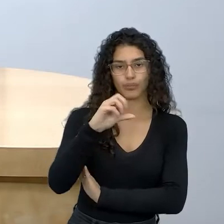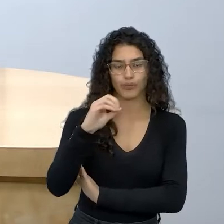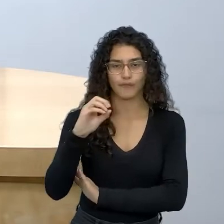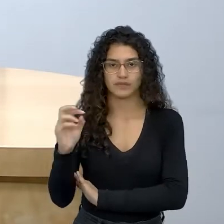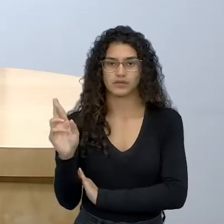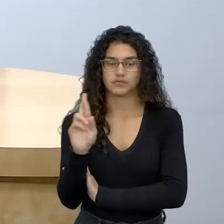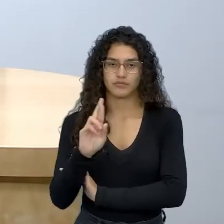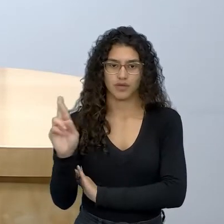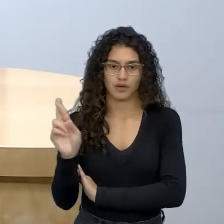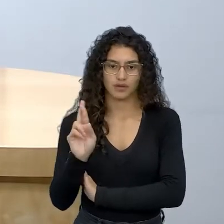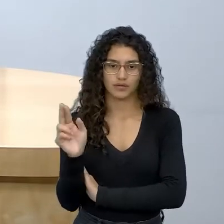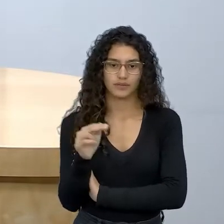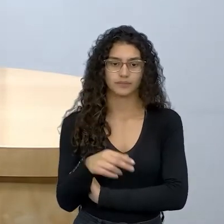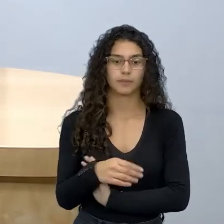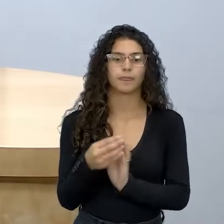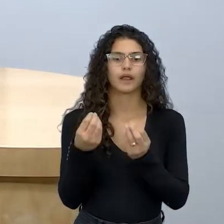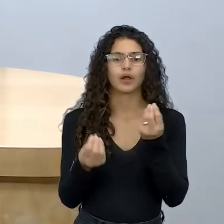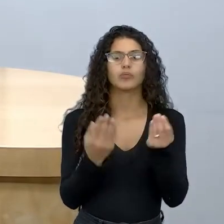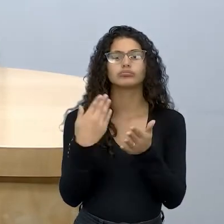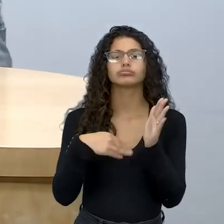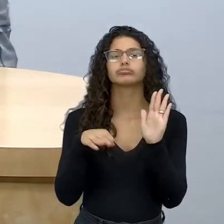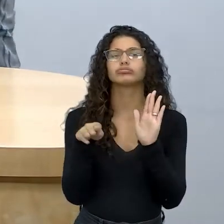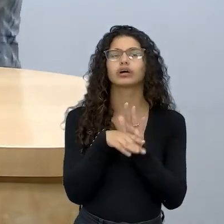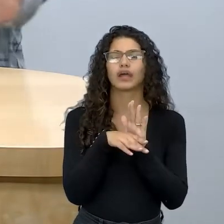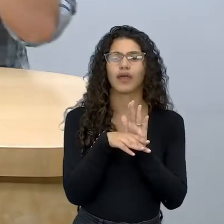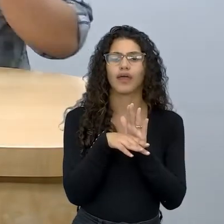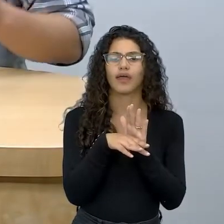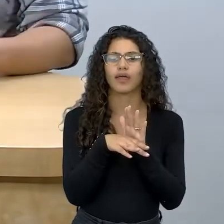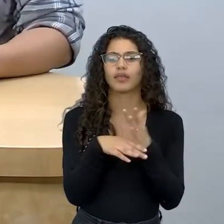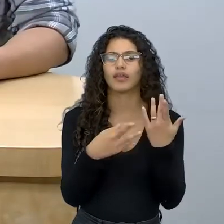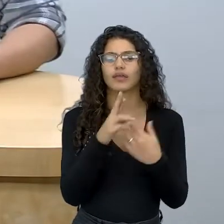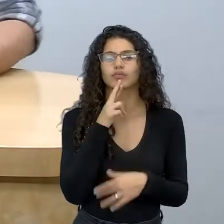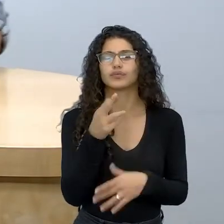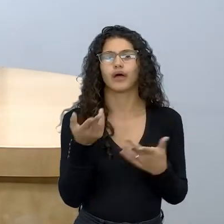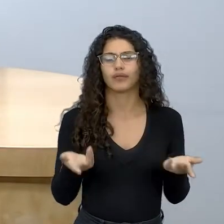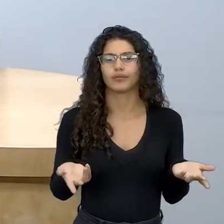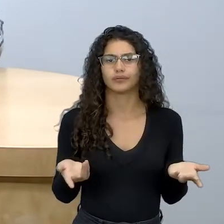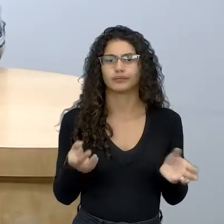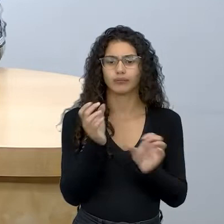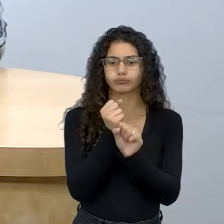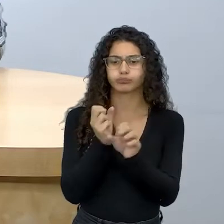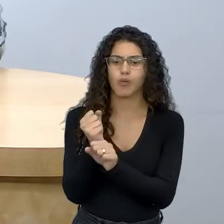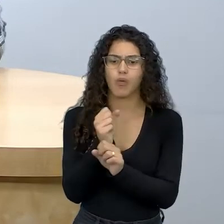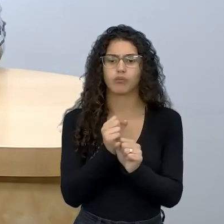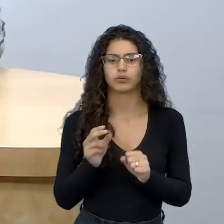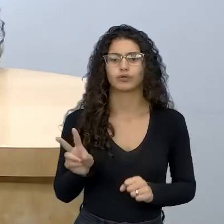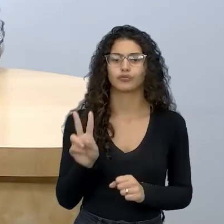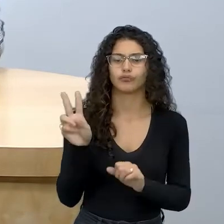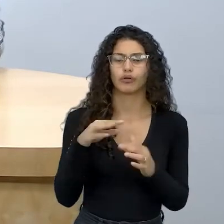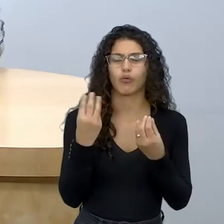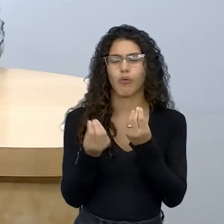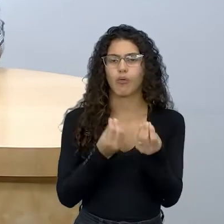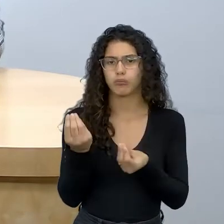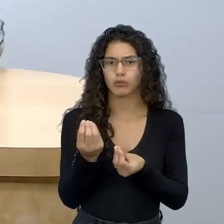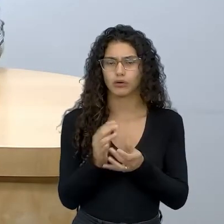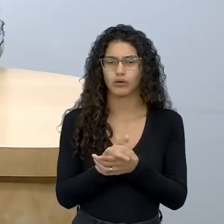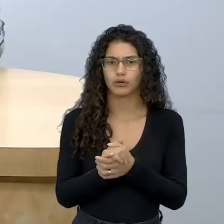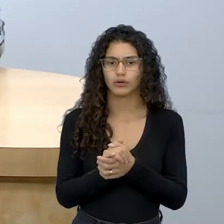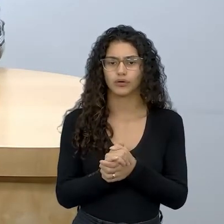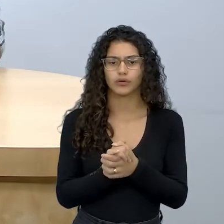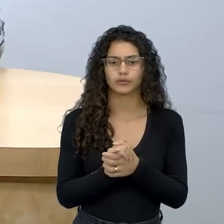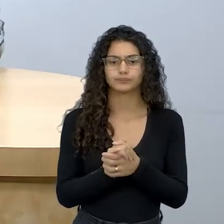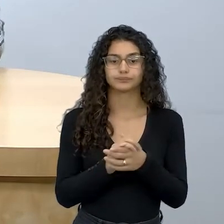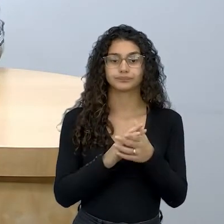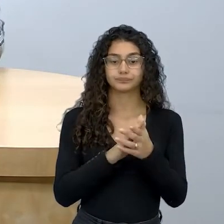5.900, tá? E como é que eu cheguei neste resultado, né? Neste valor, tá? E quando eu digo